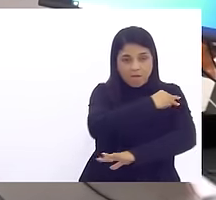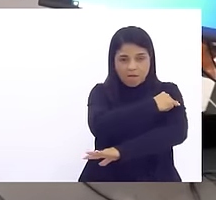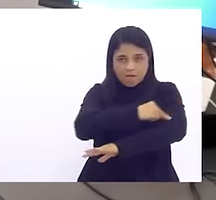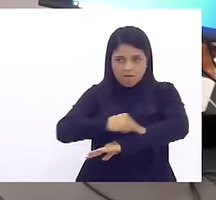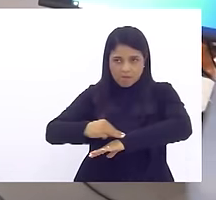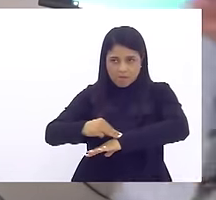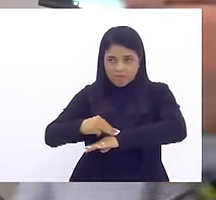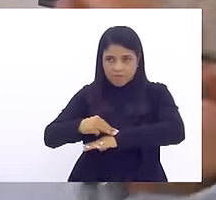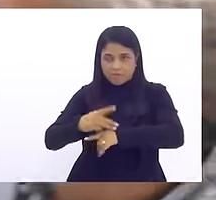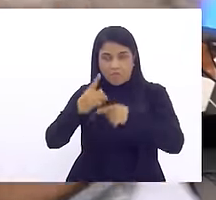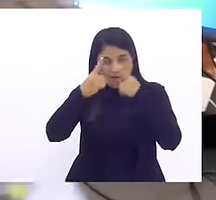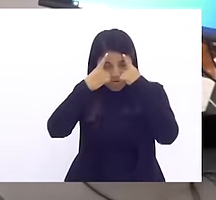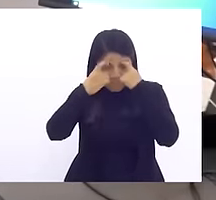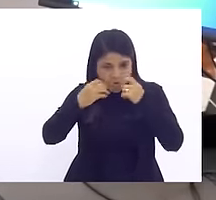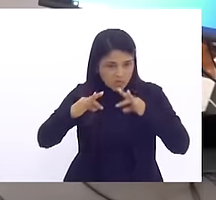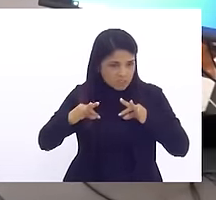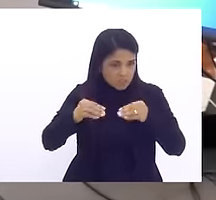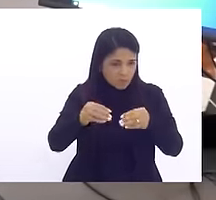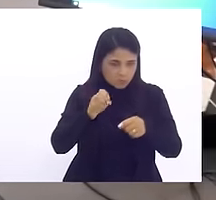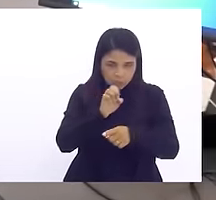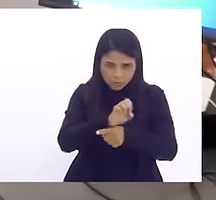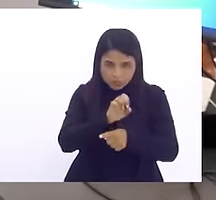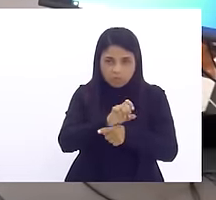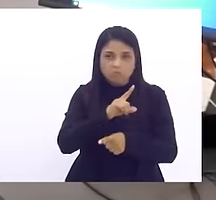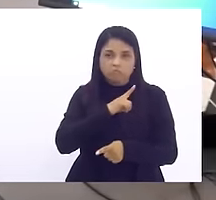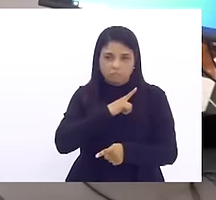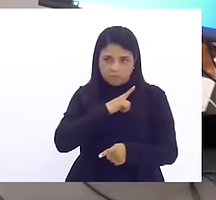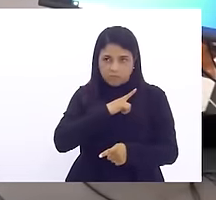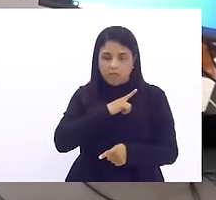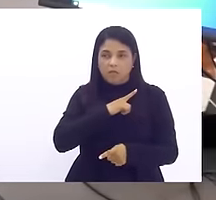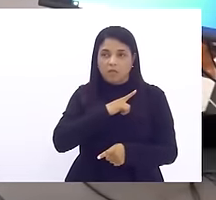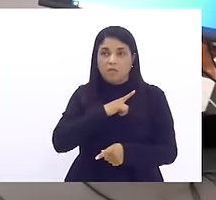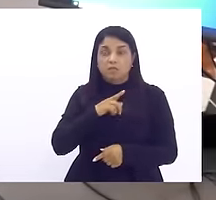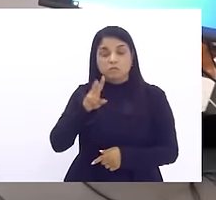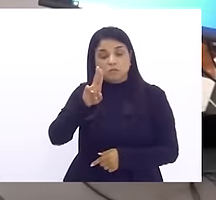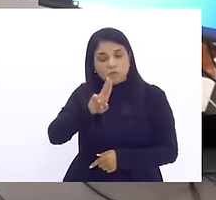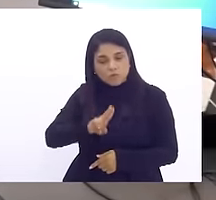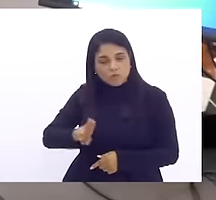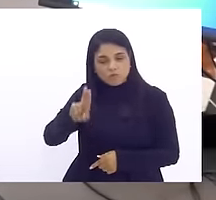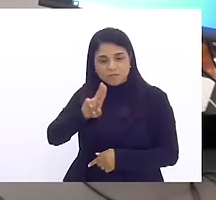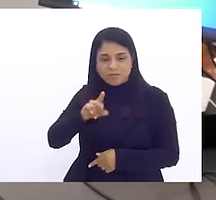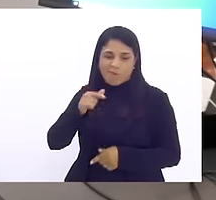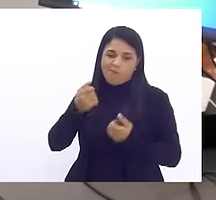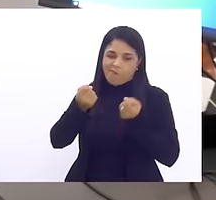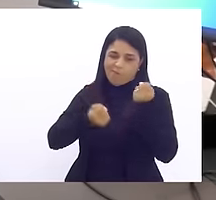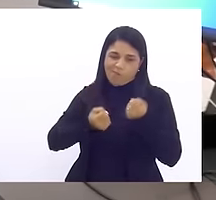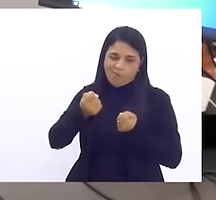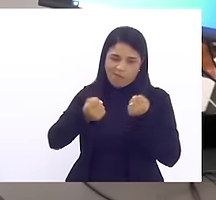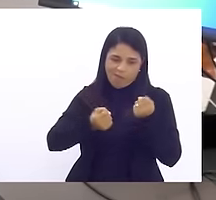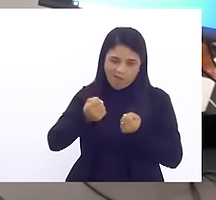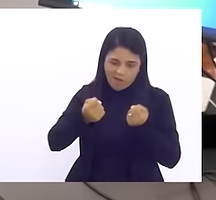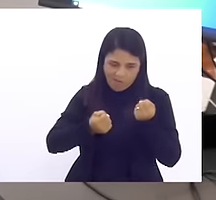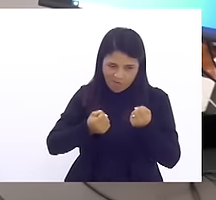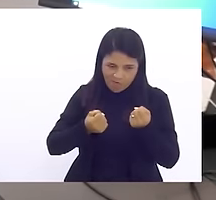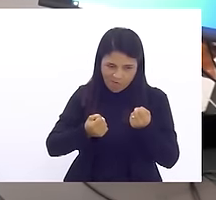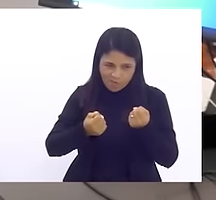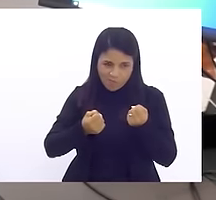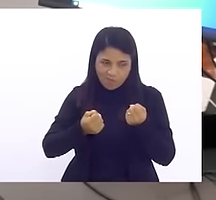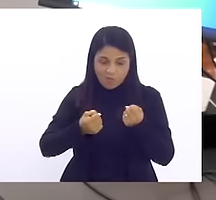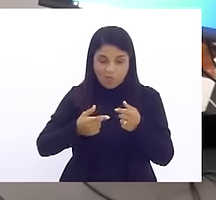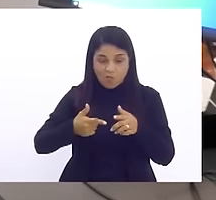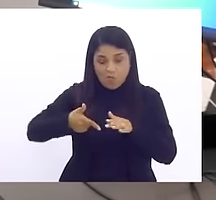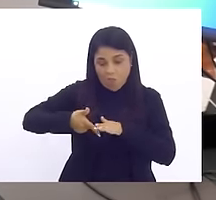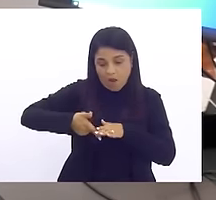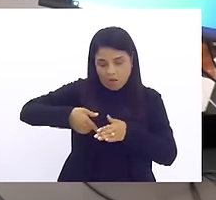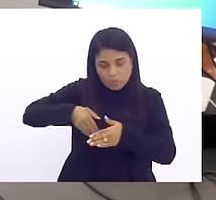no Estado inteiro sim nome disso eu puder usar um carro também esse cara é pesado cheio de arma